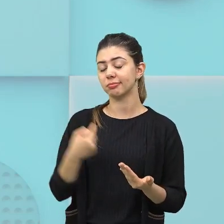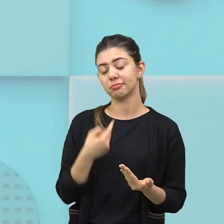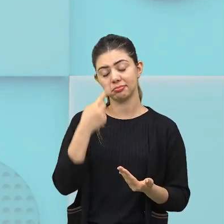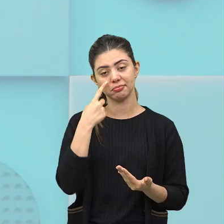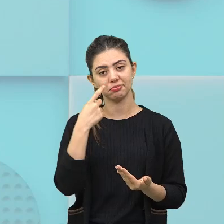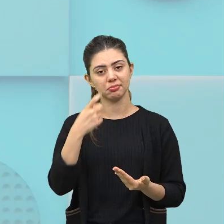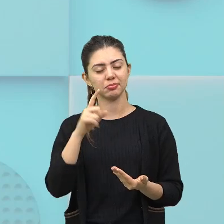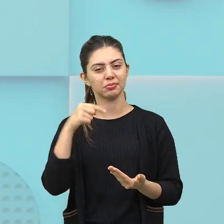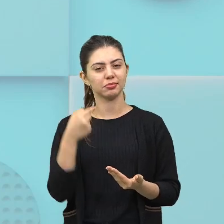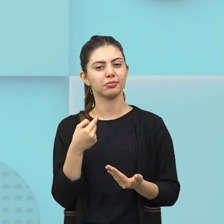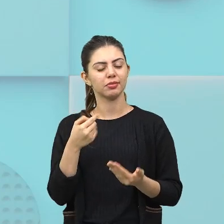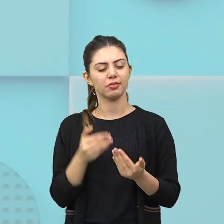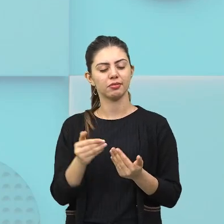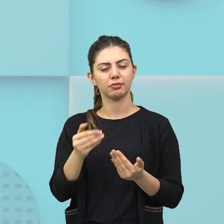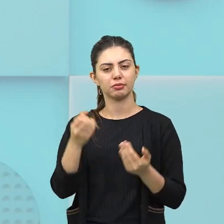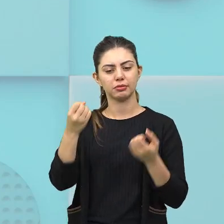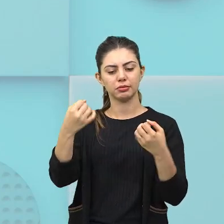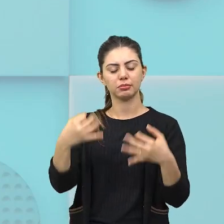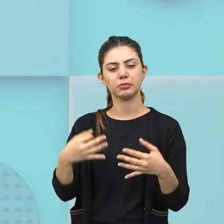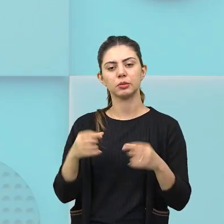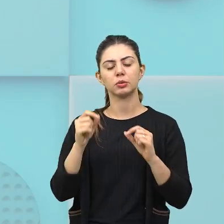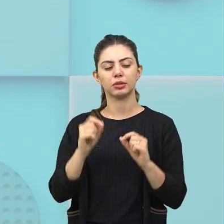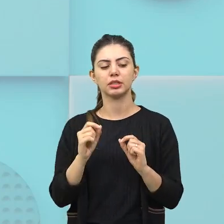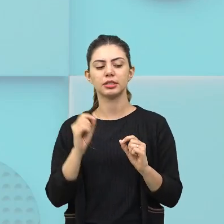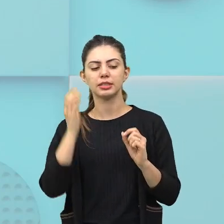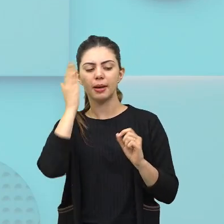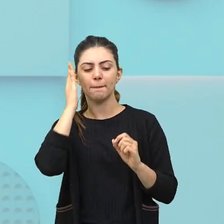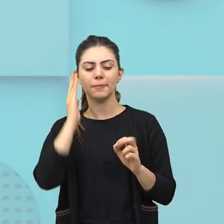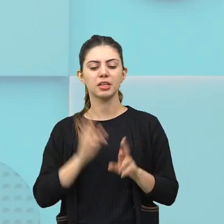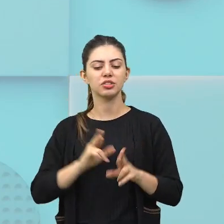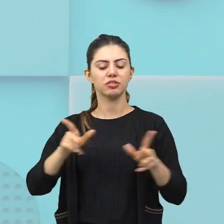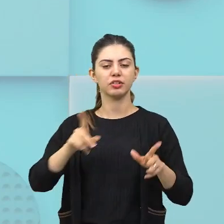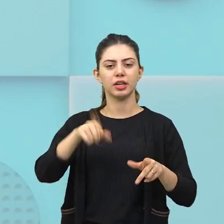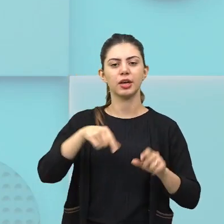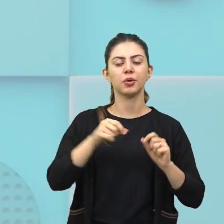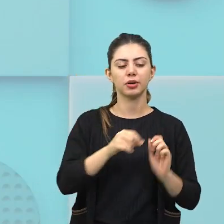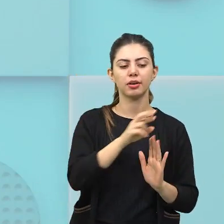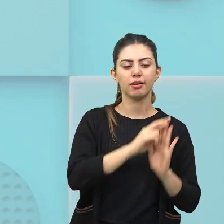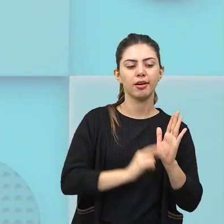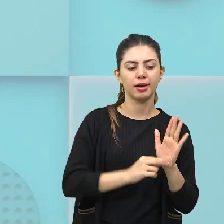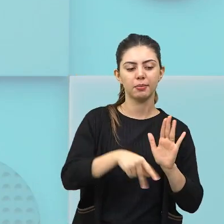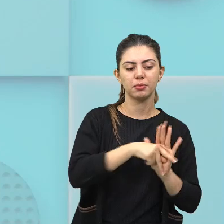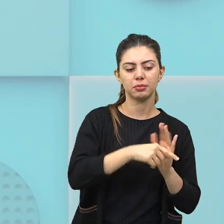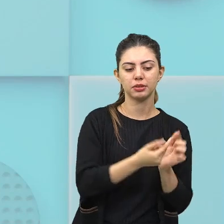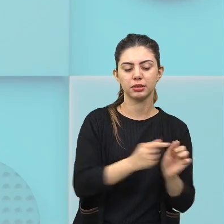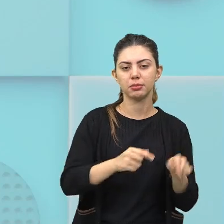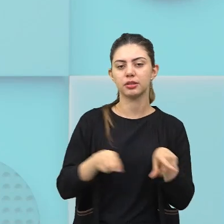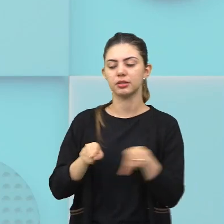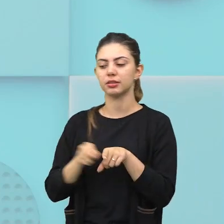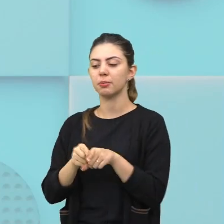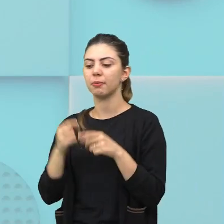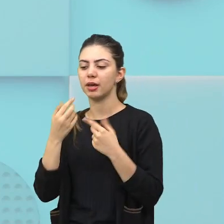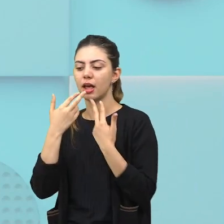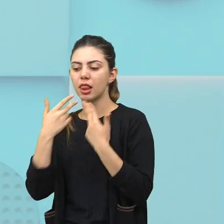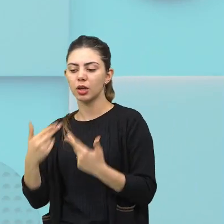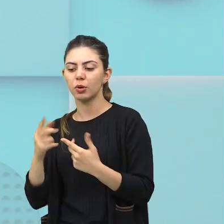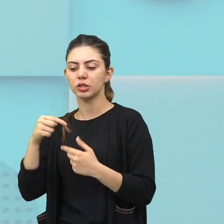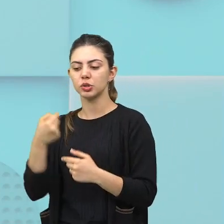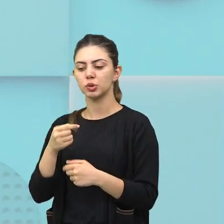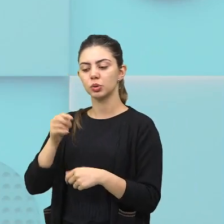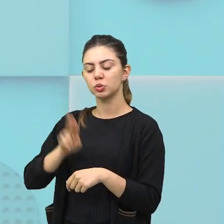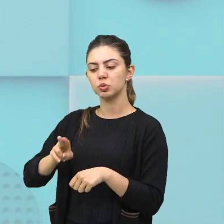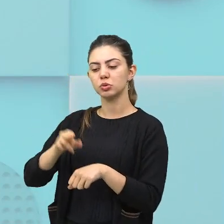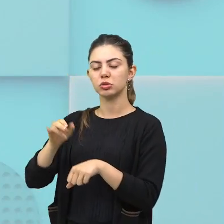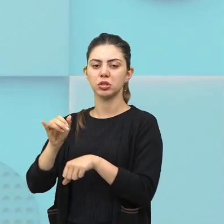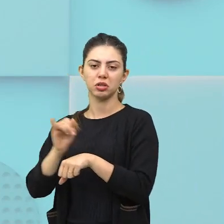para a gente entender, fazer essa distinção entre norma padrão e contexto informal. Quando a gente fala sobre linguagem, a